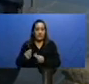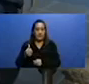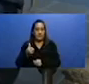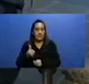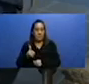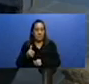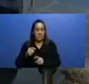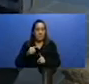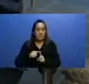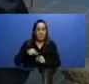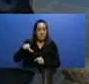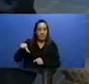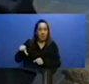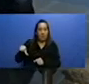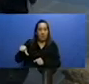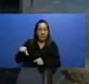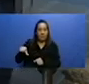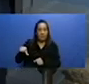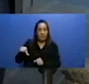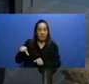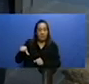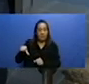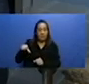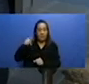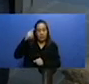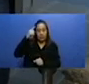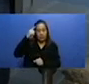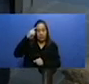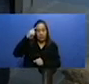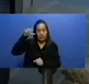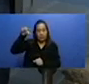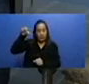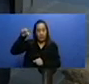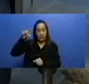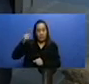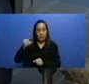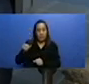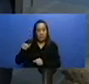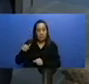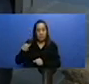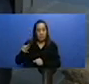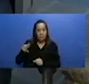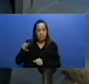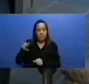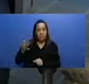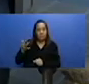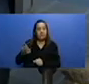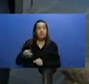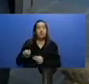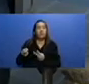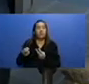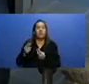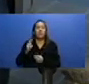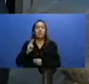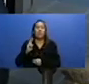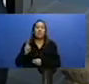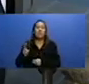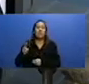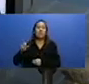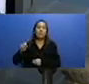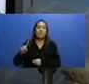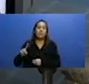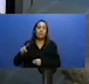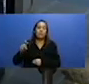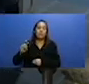6. 6 mais 9, vamos guardar o 9 que é maior, 9. 10, 11, 12, 13, 14,